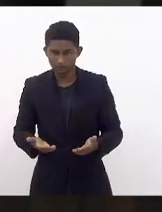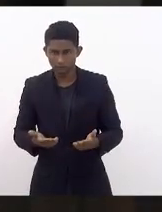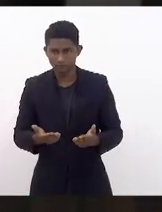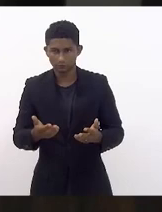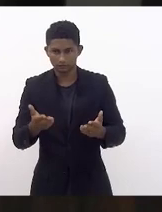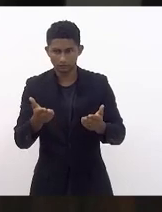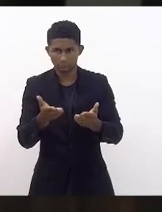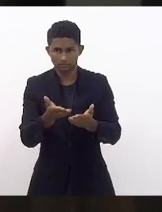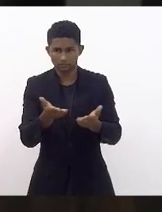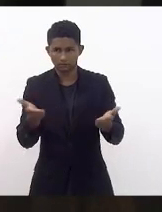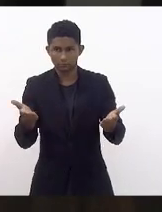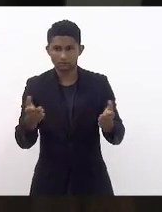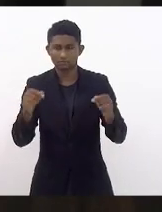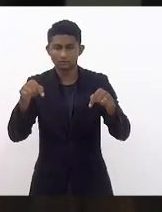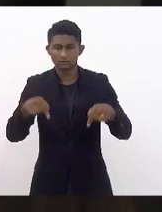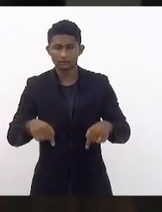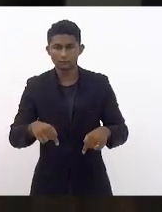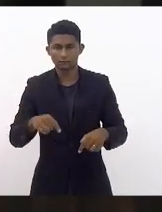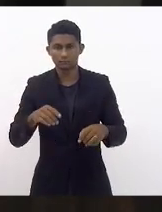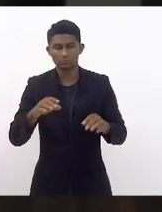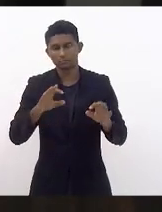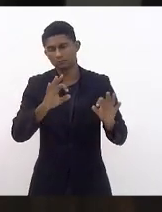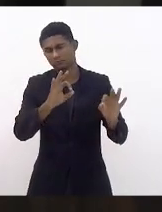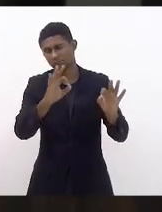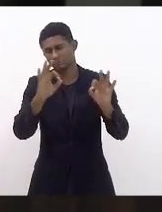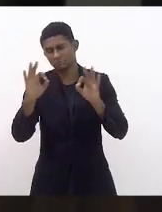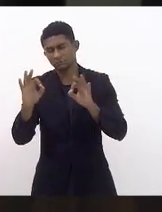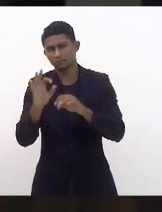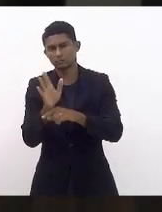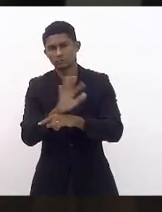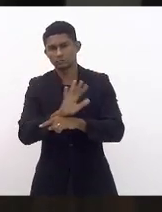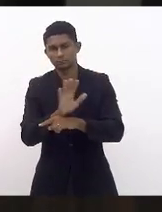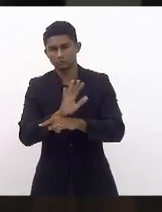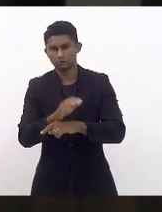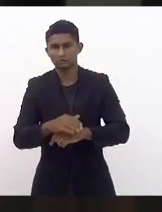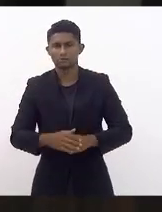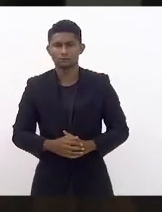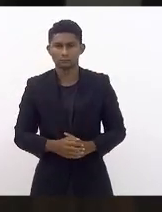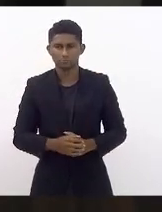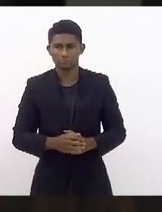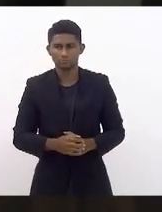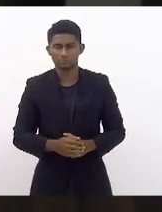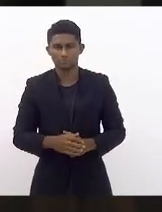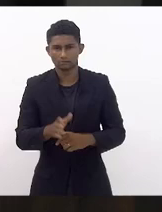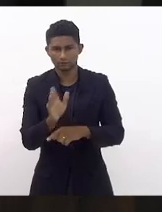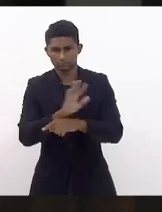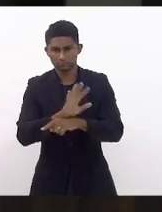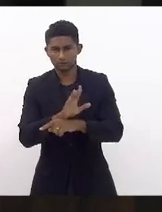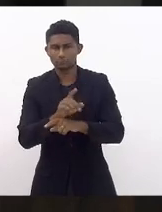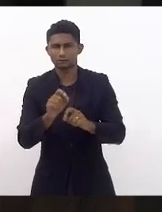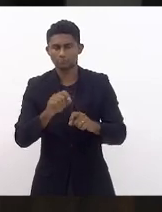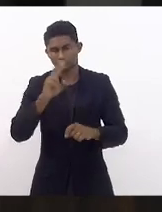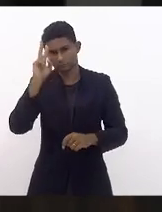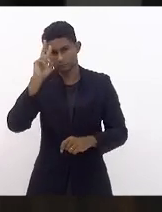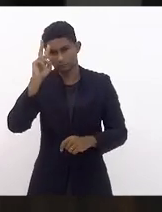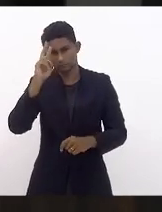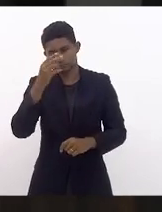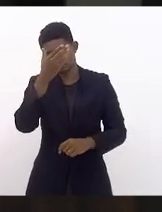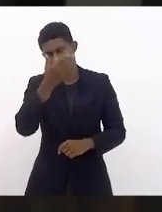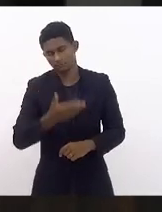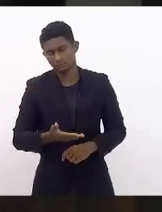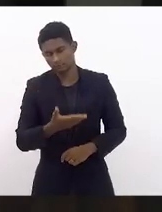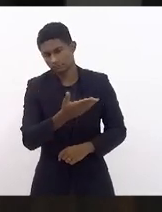convidá-los a assistirem um vídeo. Vamos assistir um vídeo sobre a história do